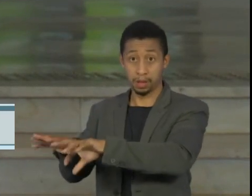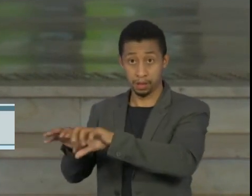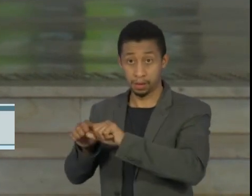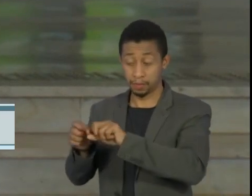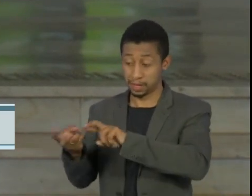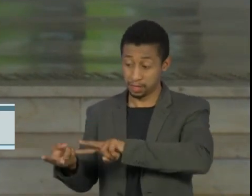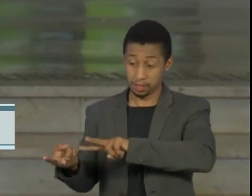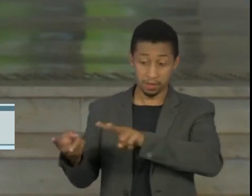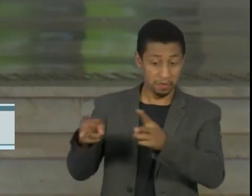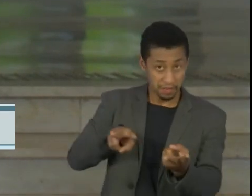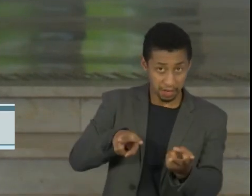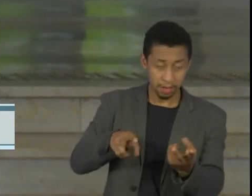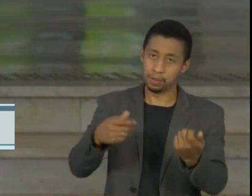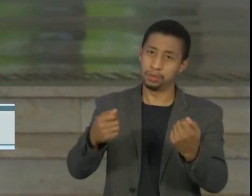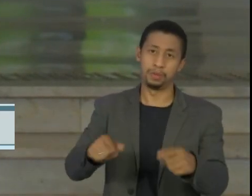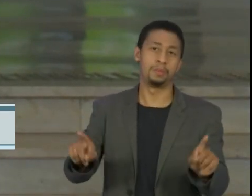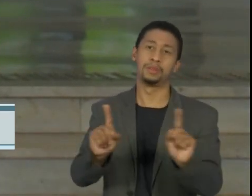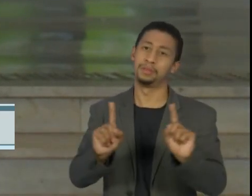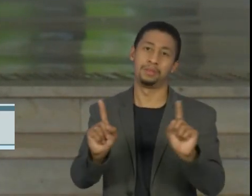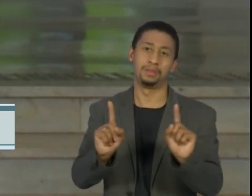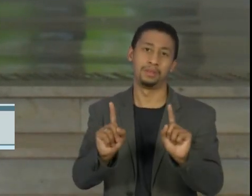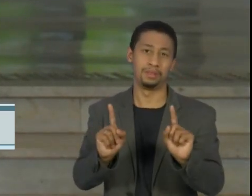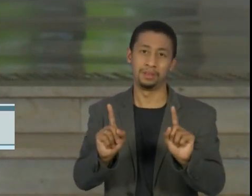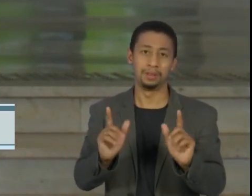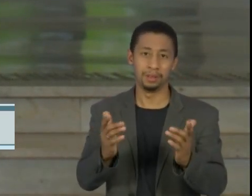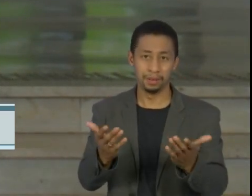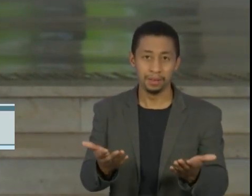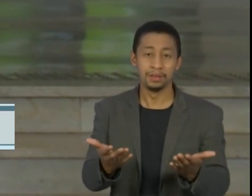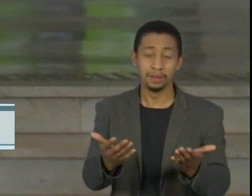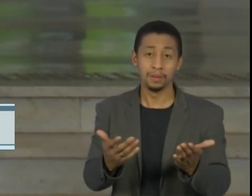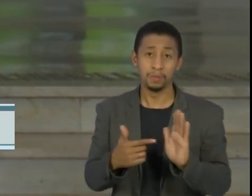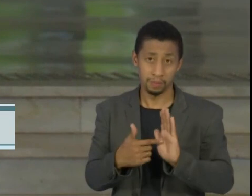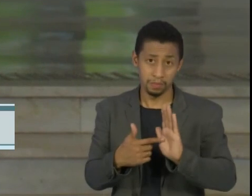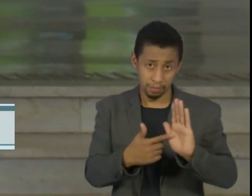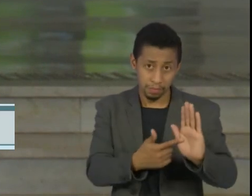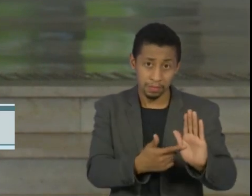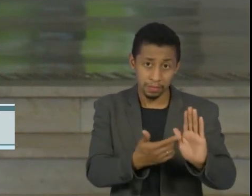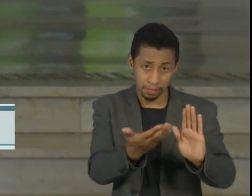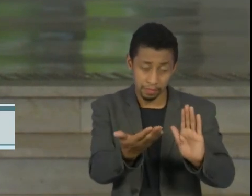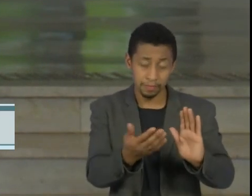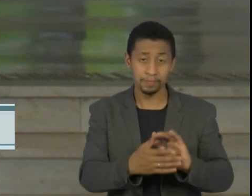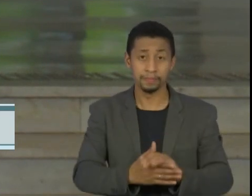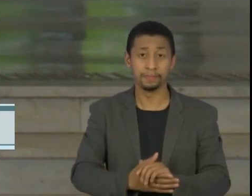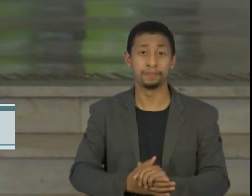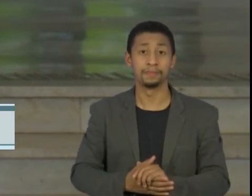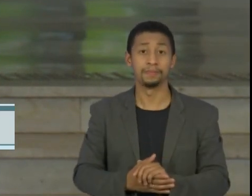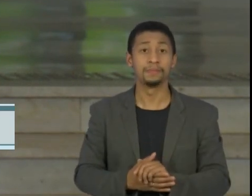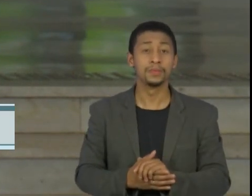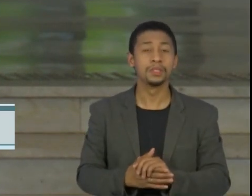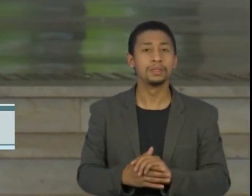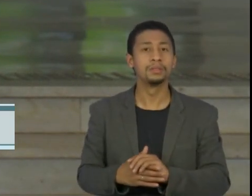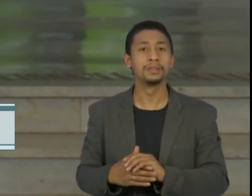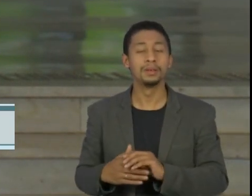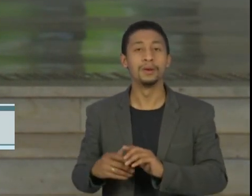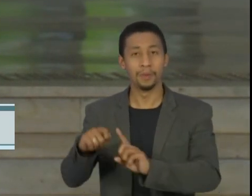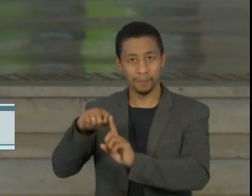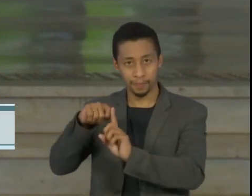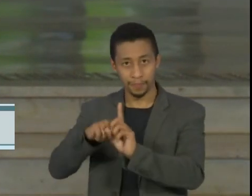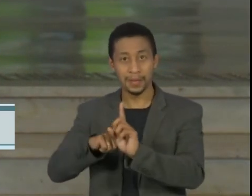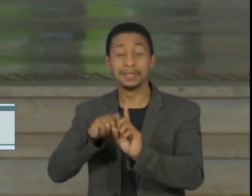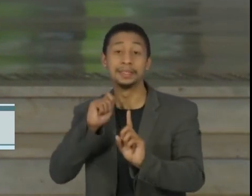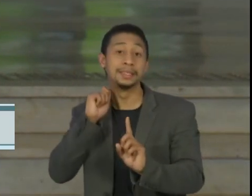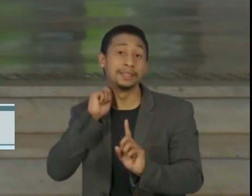transferir pacientes para São Paulo. E, como exemplo que eu lhe dou, né? E durante o mês de abril, que